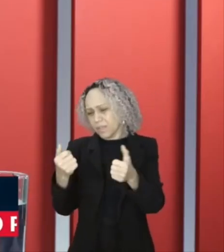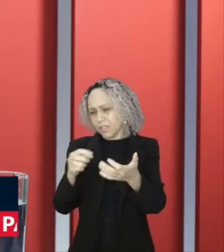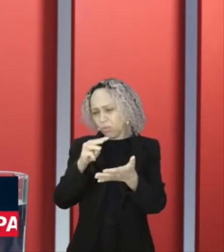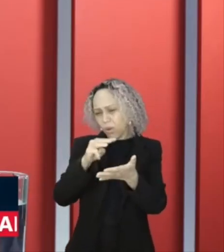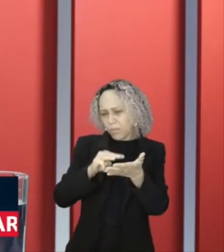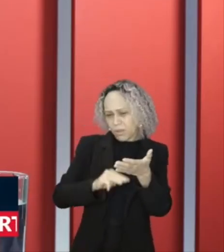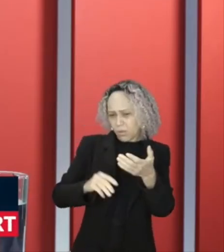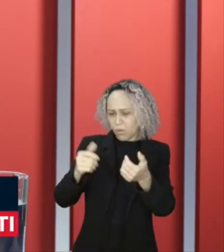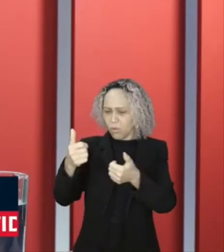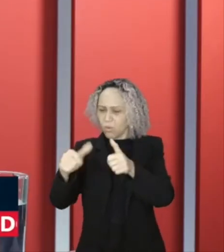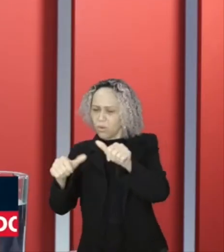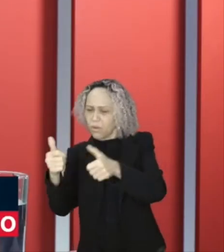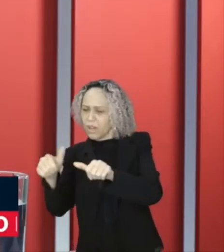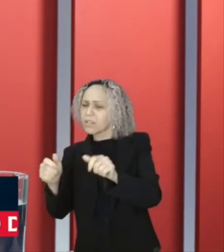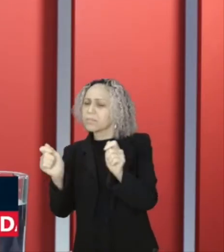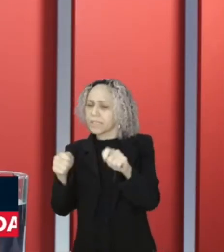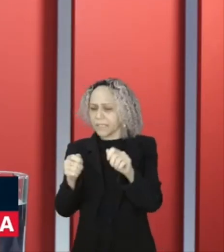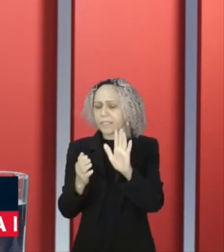que a gente